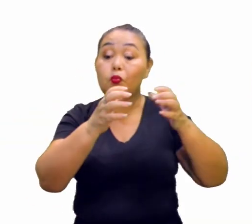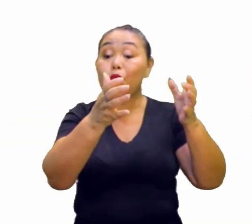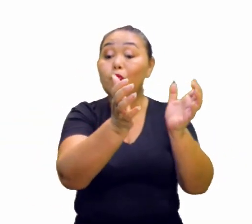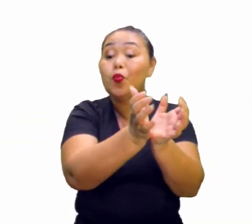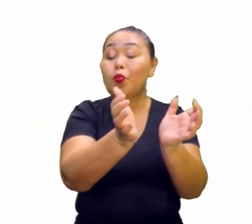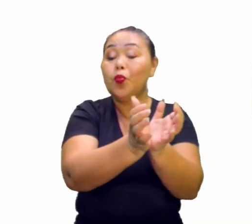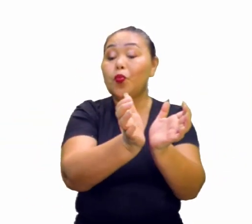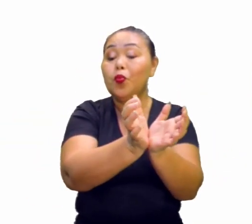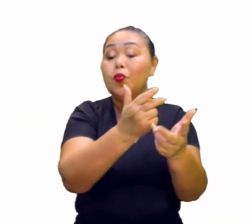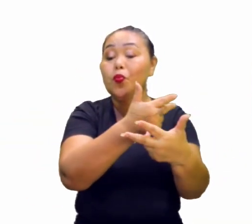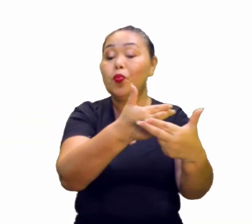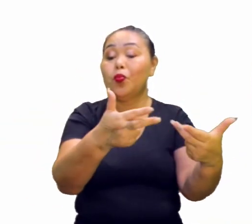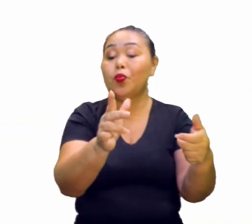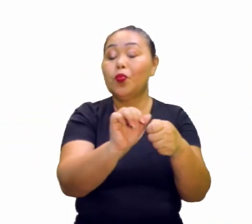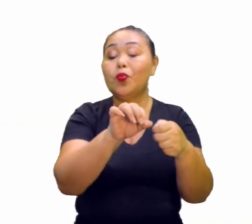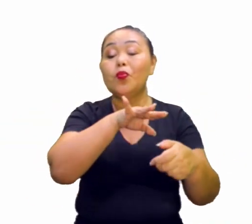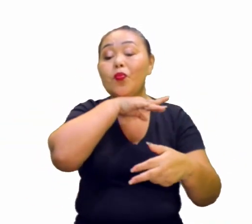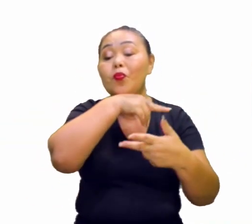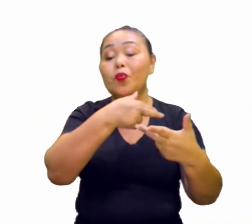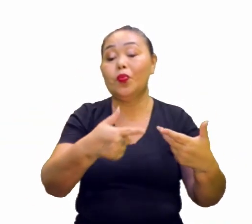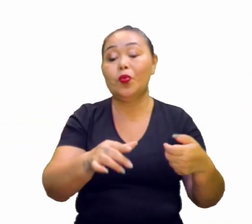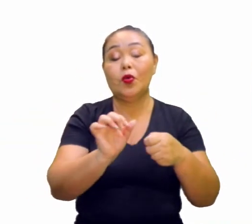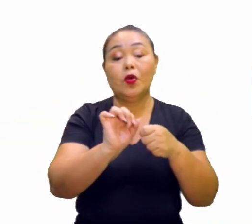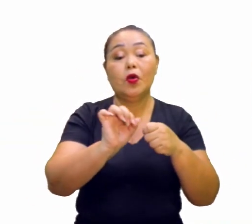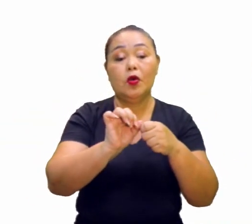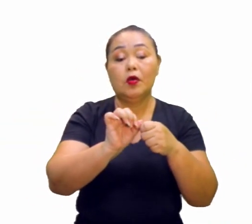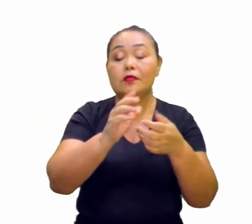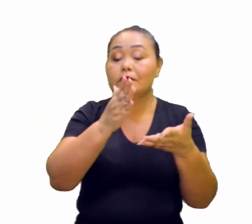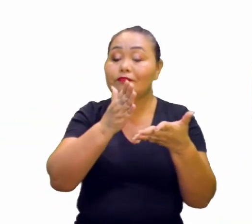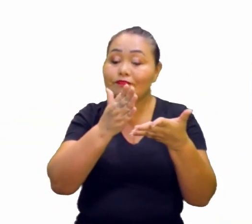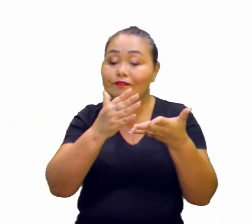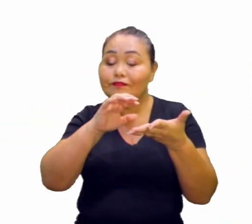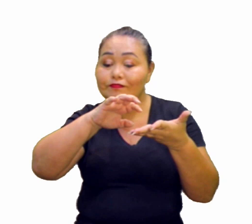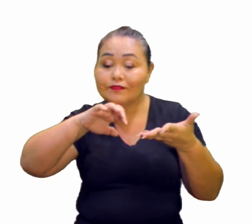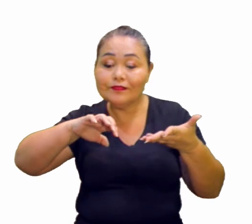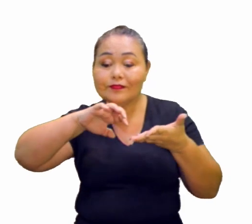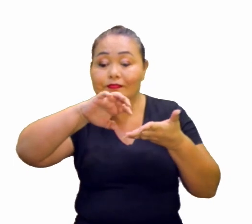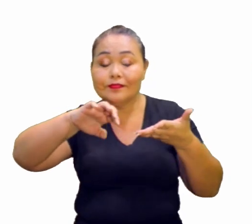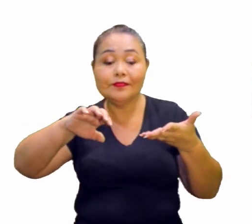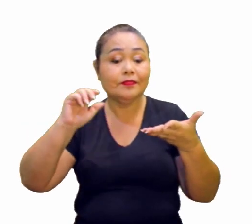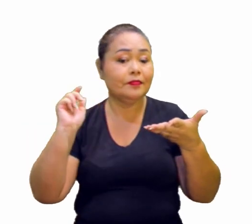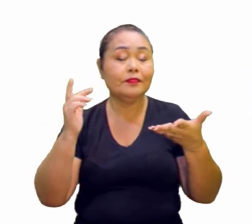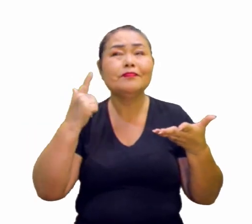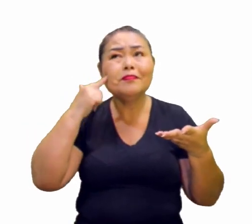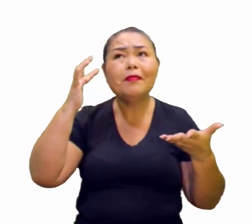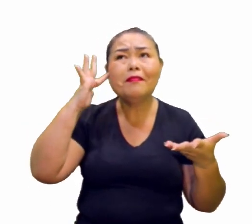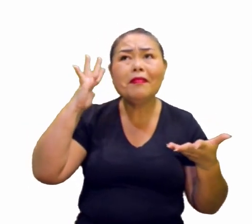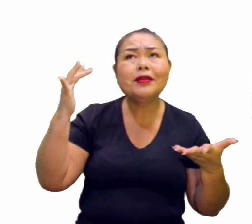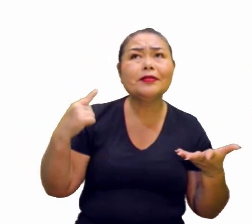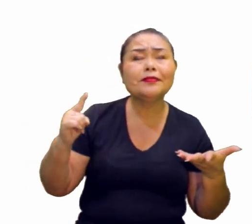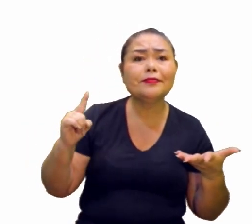né? Equivalendo aí a metade de todas as espécies do planeta. Gente, você pode imaginar isso?